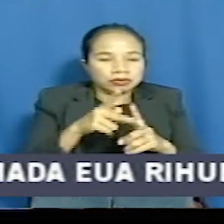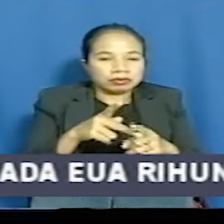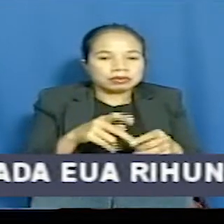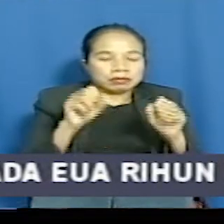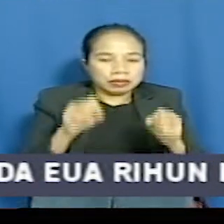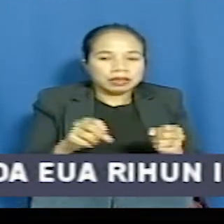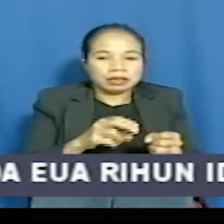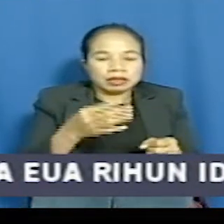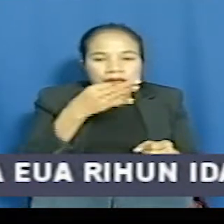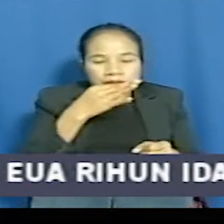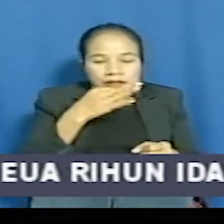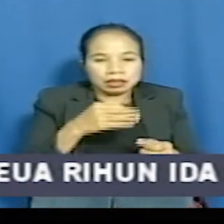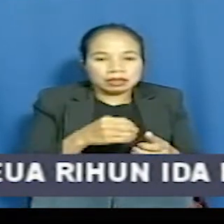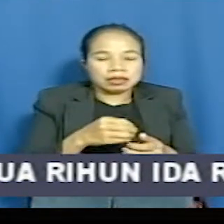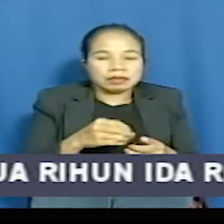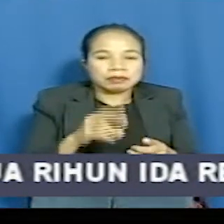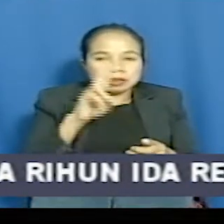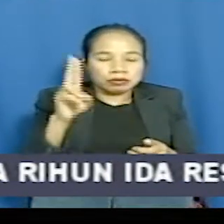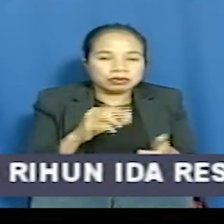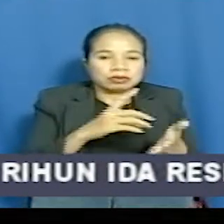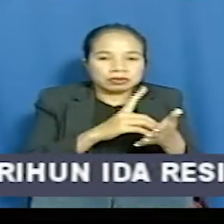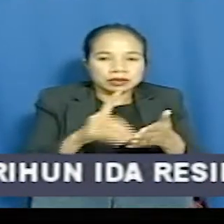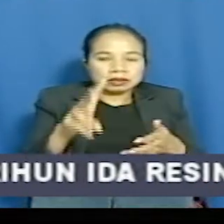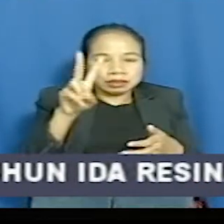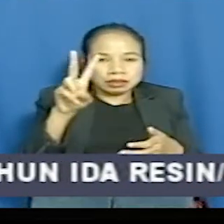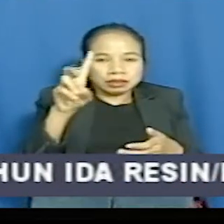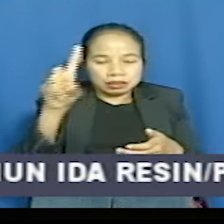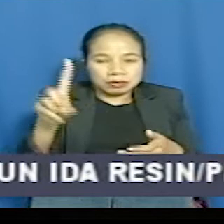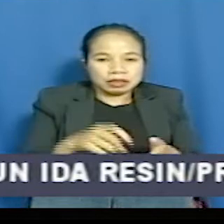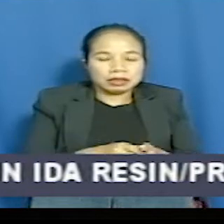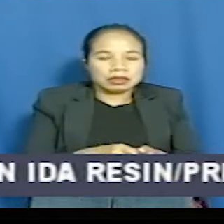que viva, tu mais nem, né? Até não é pronto.